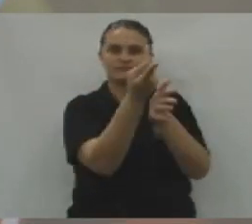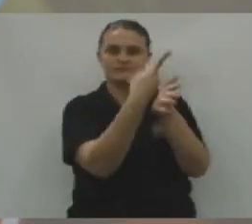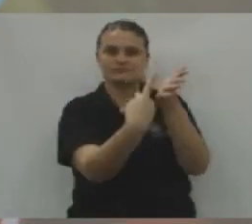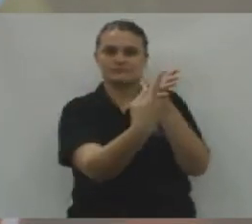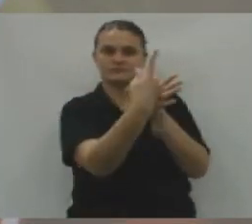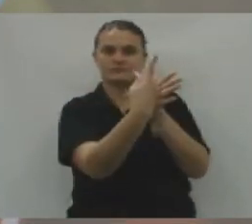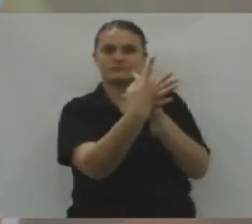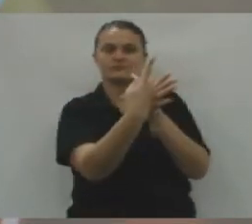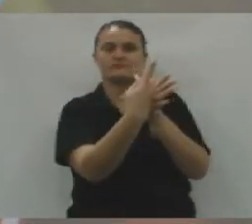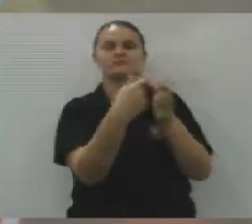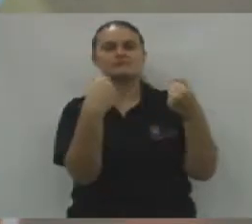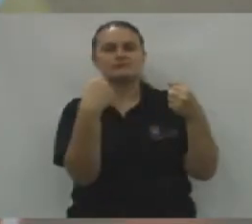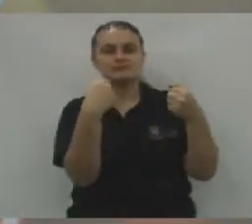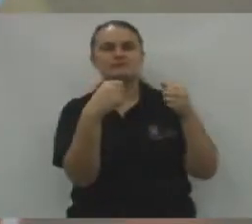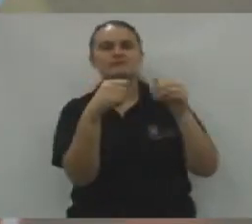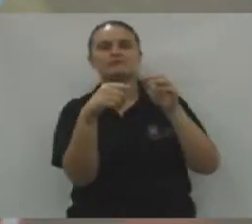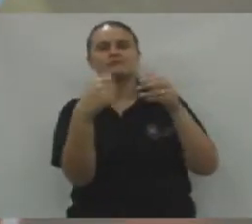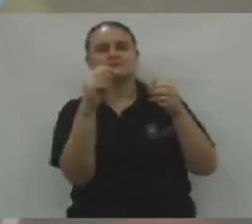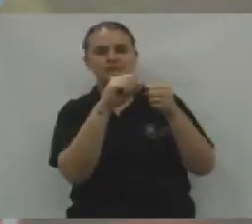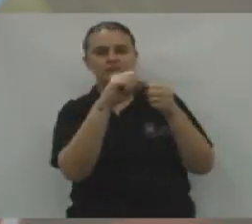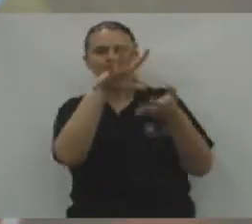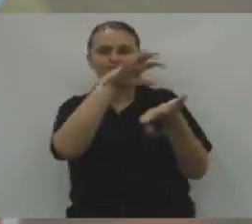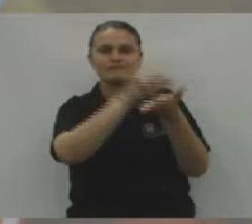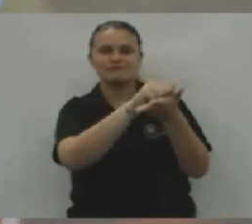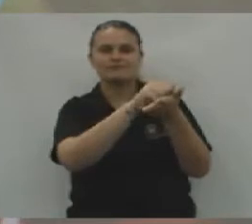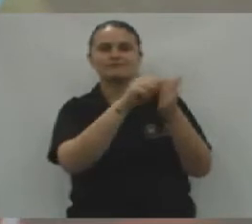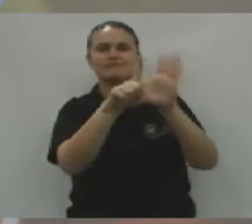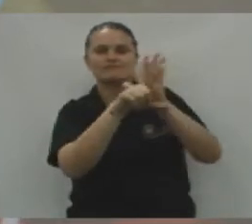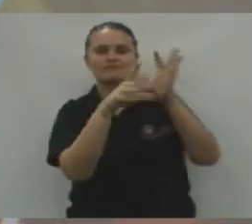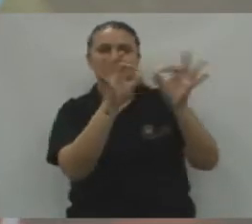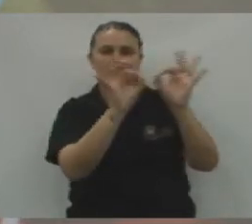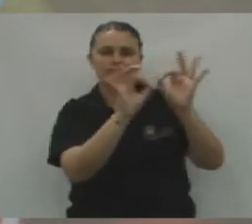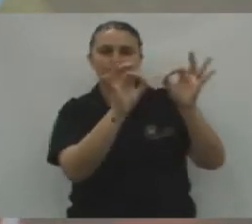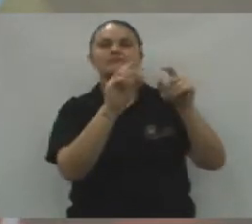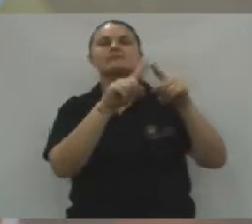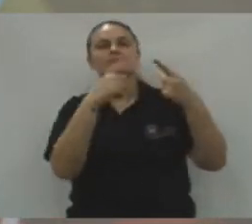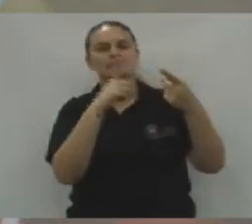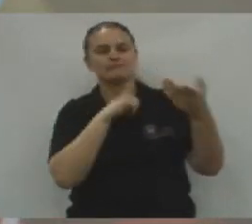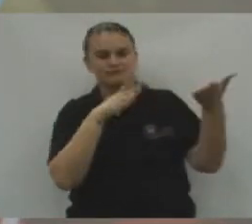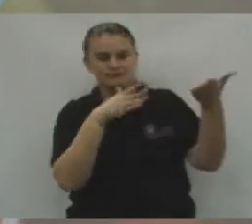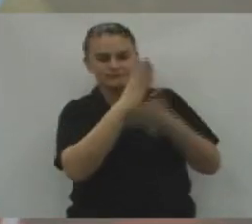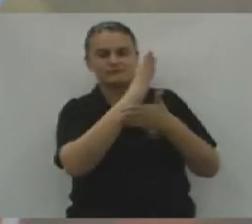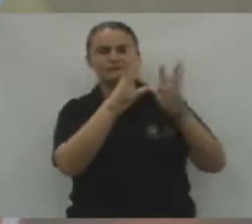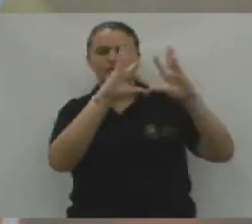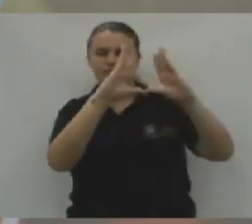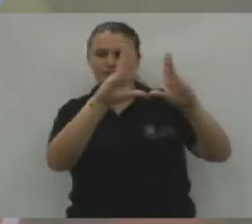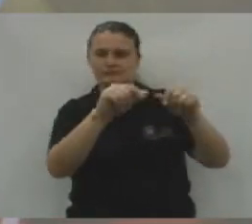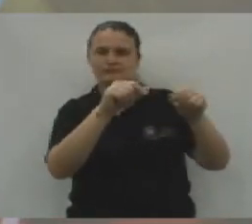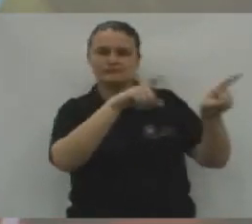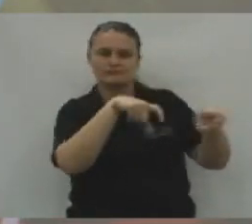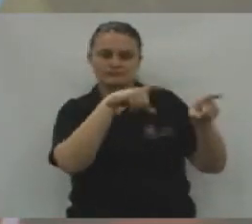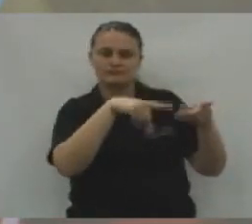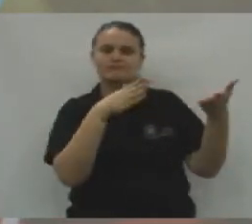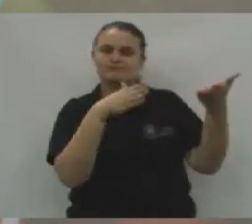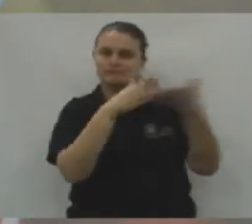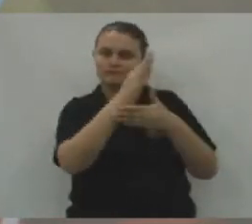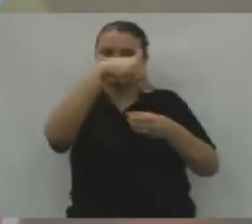essa logomarca, tem questão de registro e tal, mas já se encontra aprovada pelos nossos agricultores, que